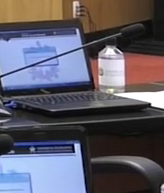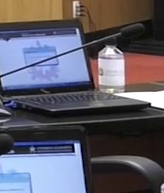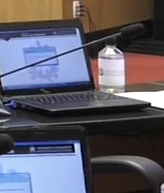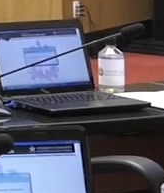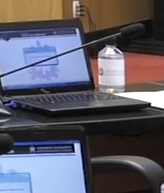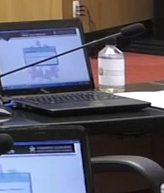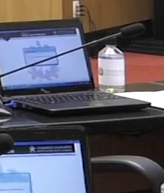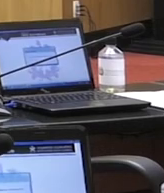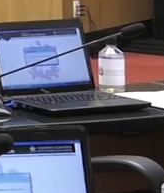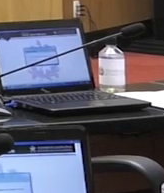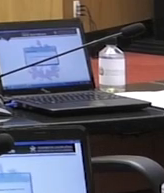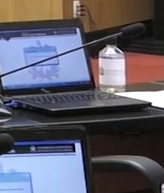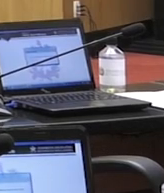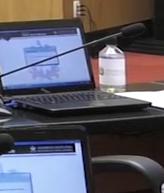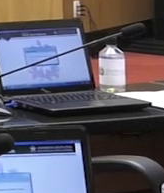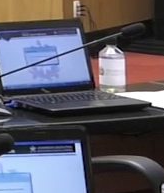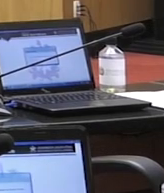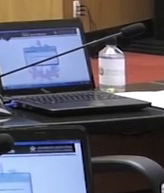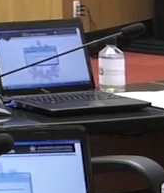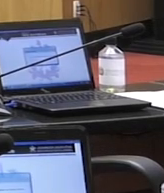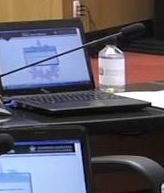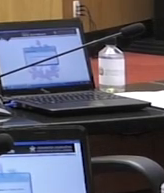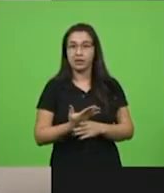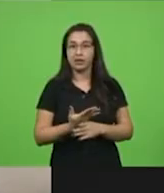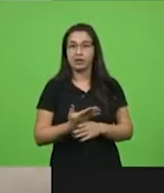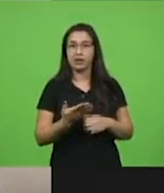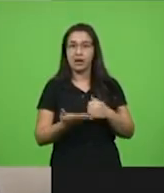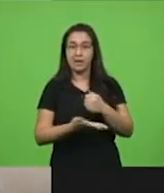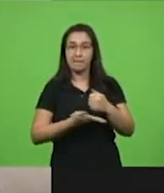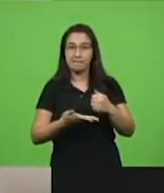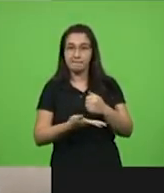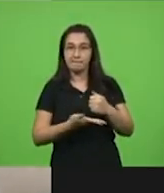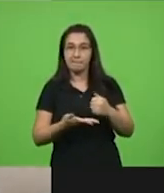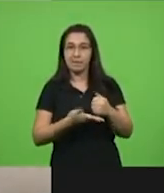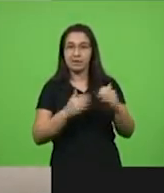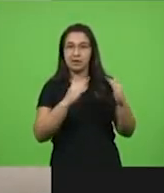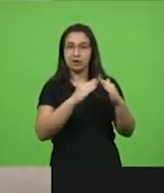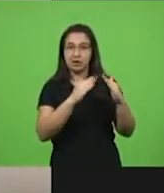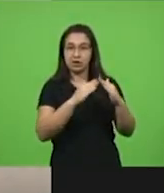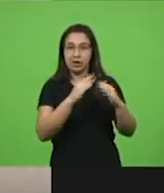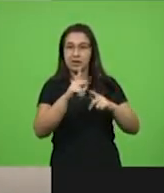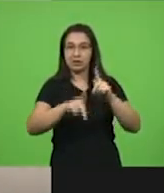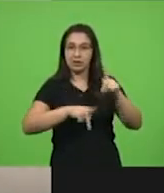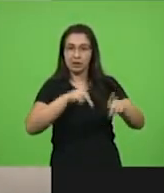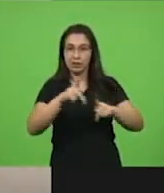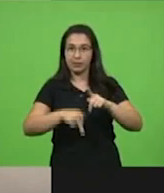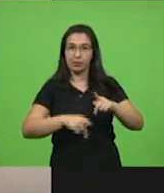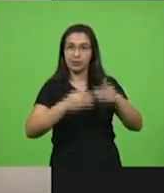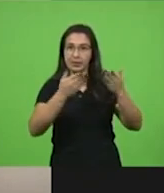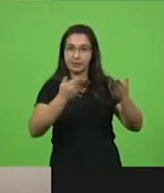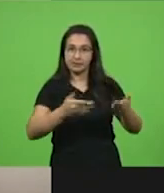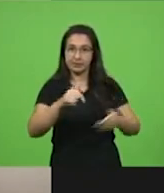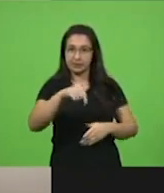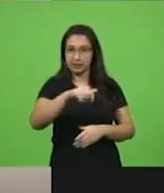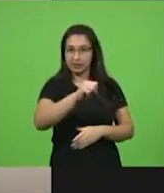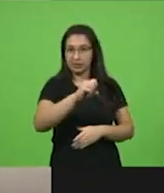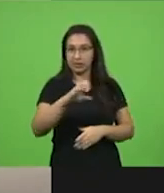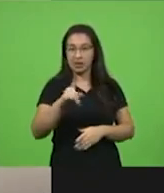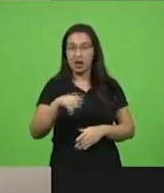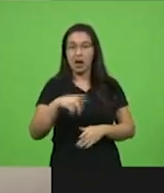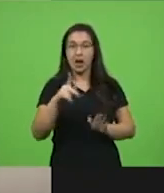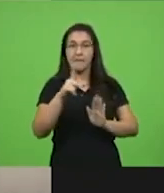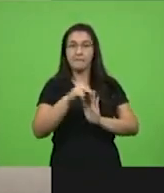acordo com o parlamentar, o projeto se encontra na Comissão de Constituição e Justiça. Um projeto